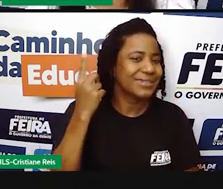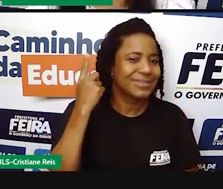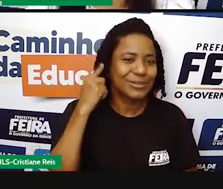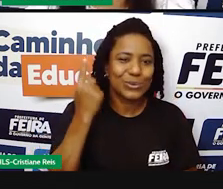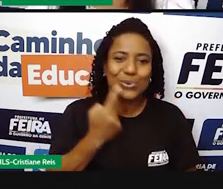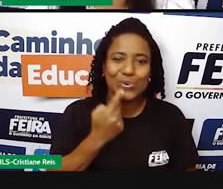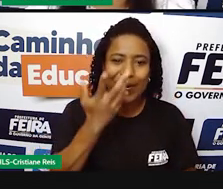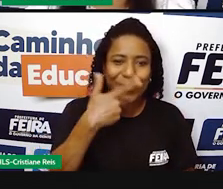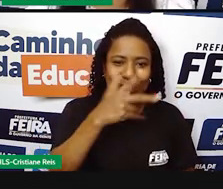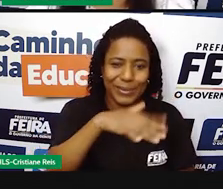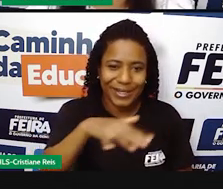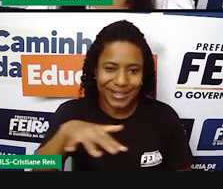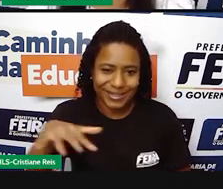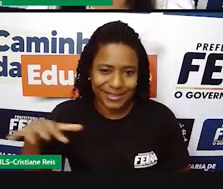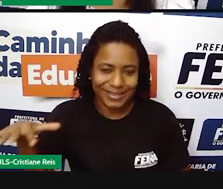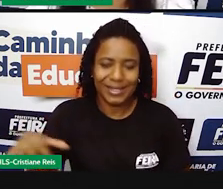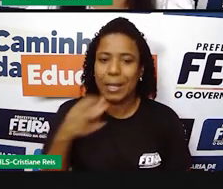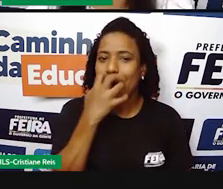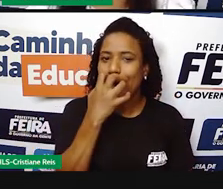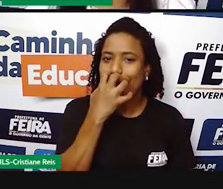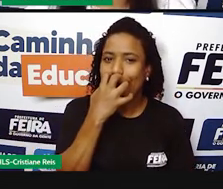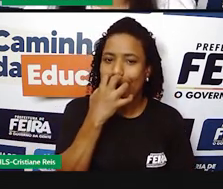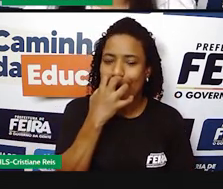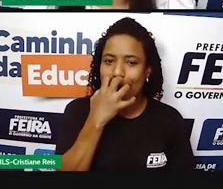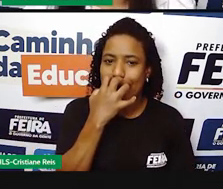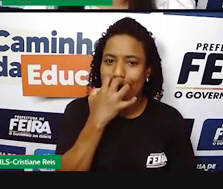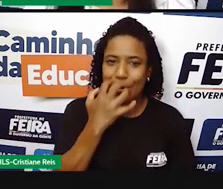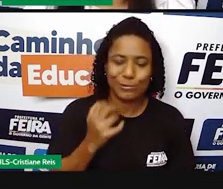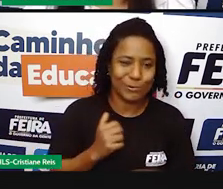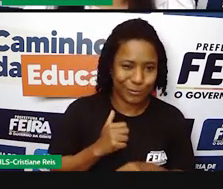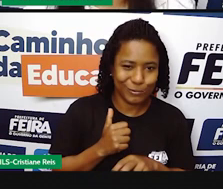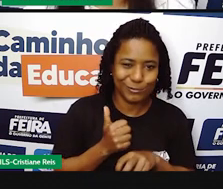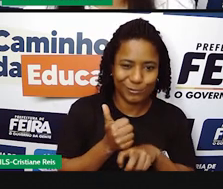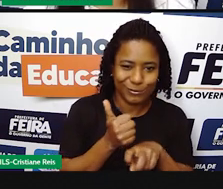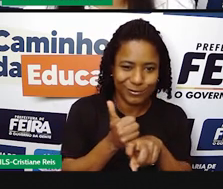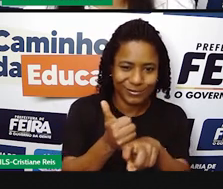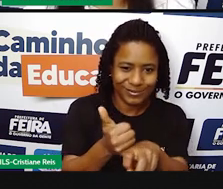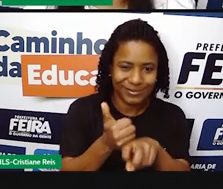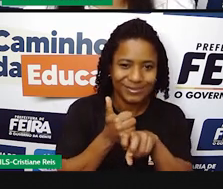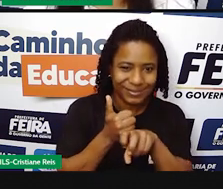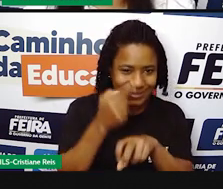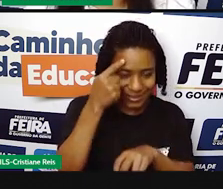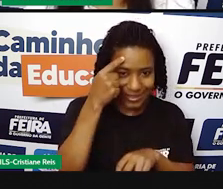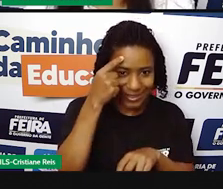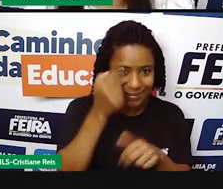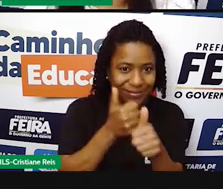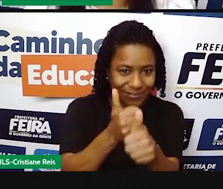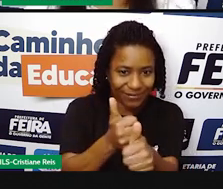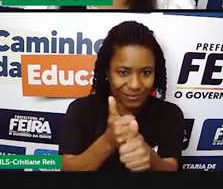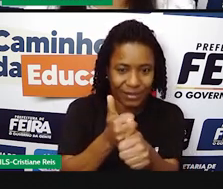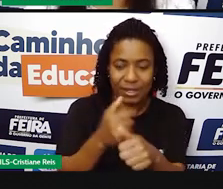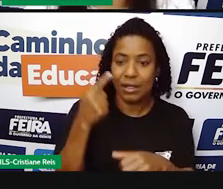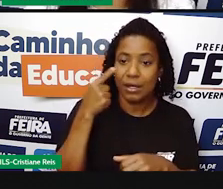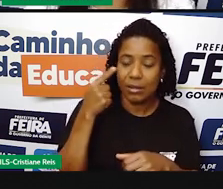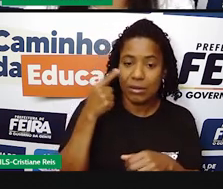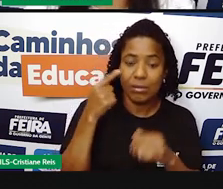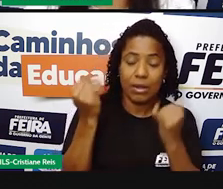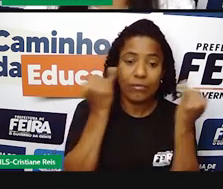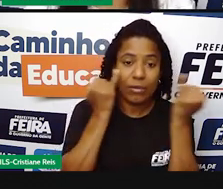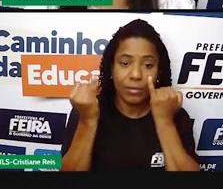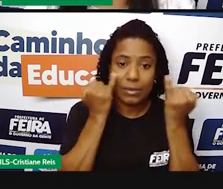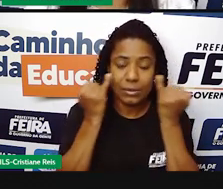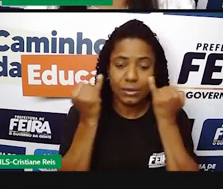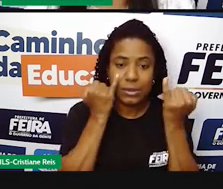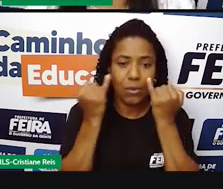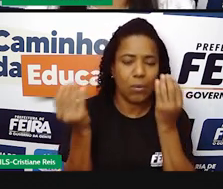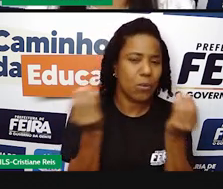ajuda de cães-guias aí na Grã-Bretanha, e colocou essas informações, né, em relação à estrutura da notícia para a